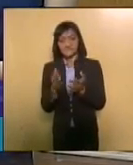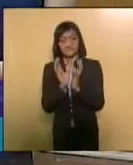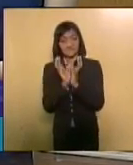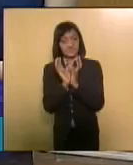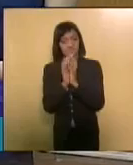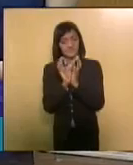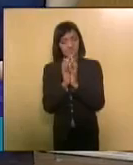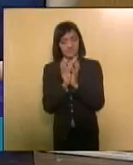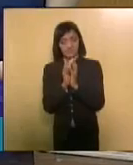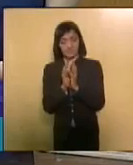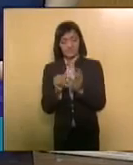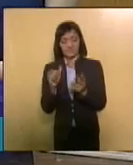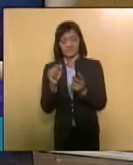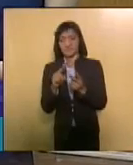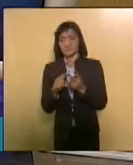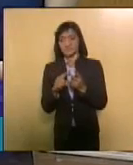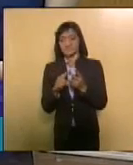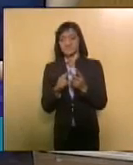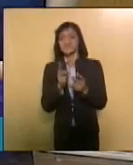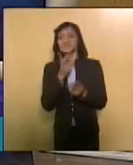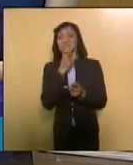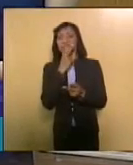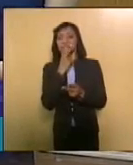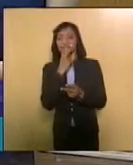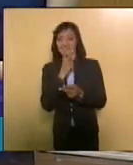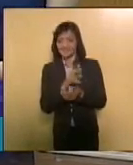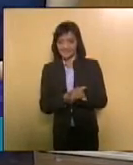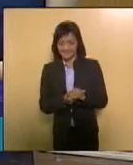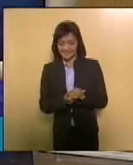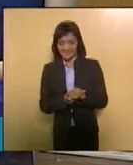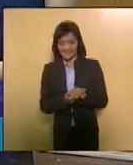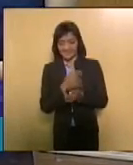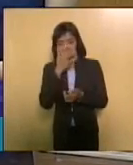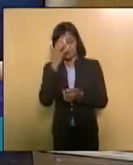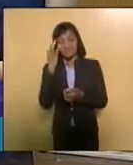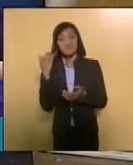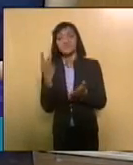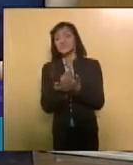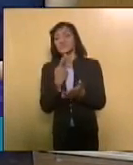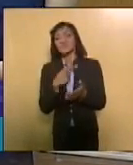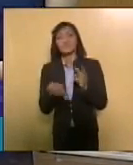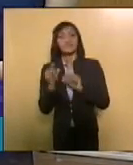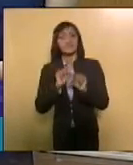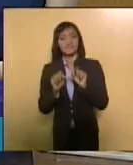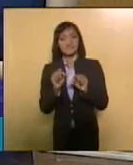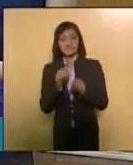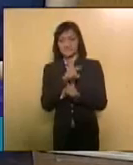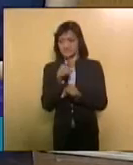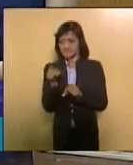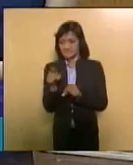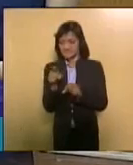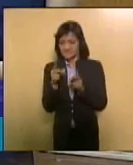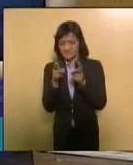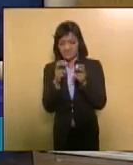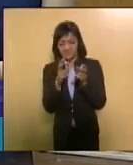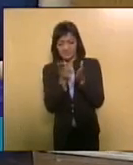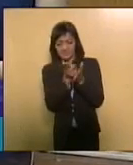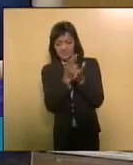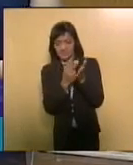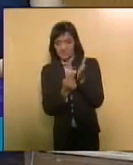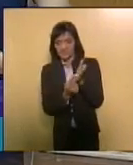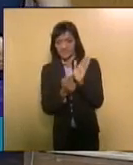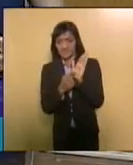Pernambuco e que foi o espírito santo o que que aconteceu se vocês olharem aquele mapa que nós